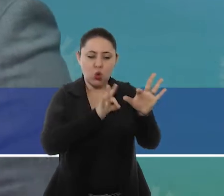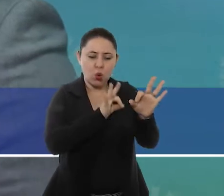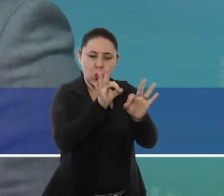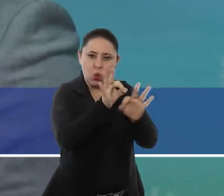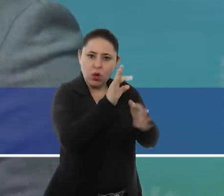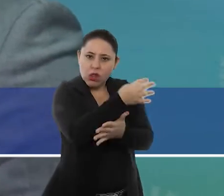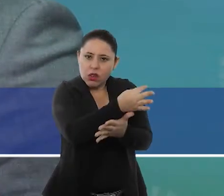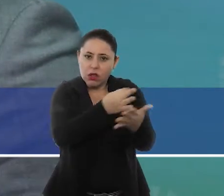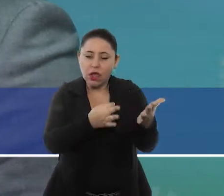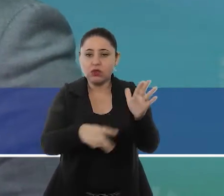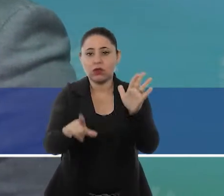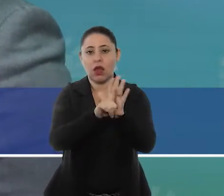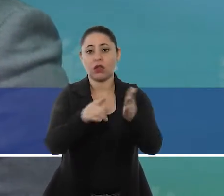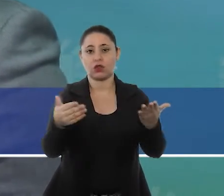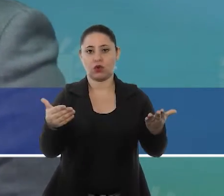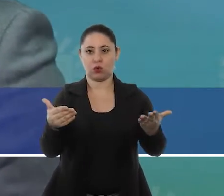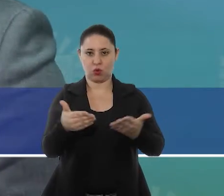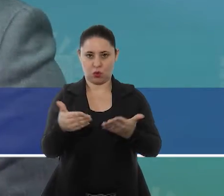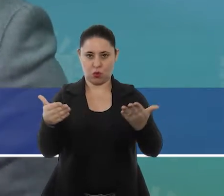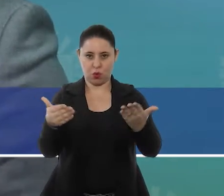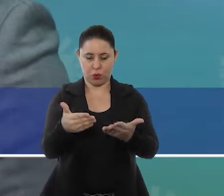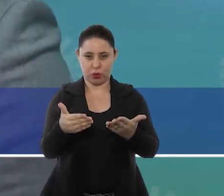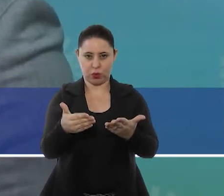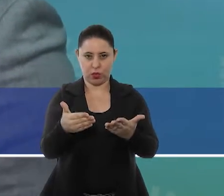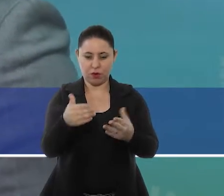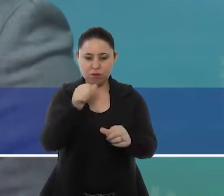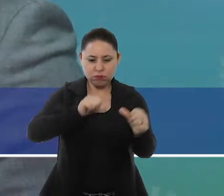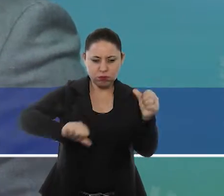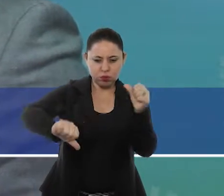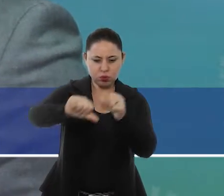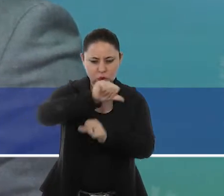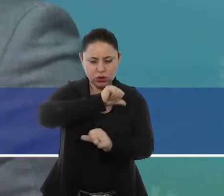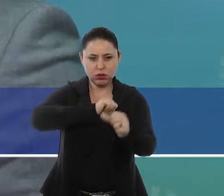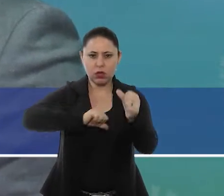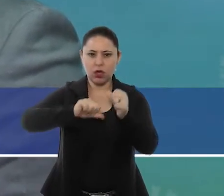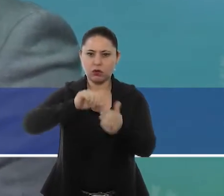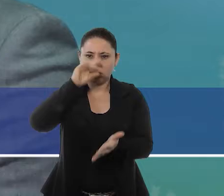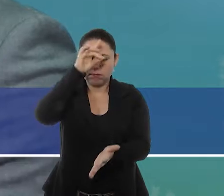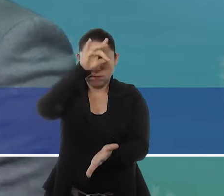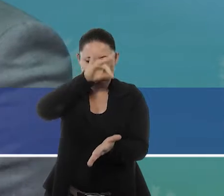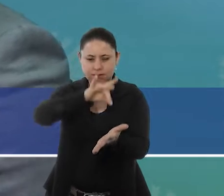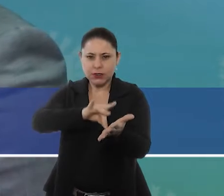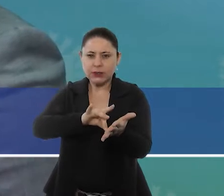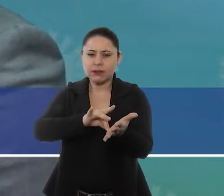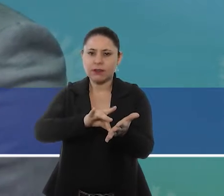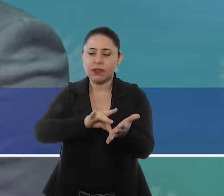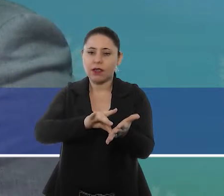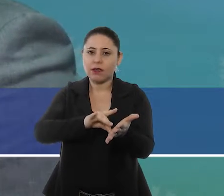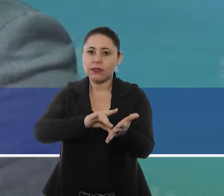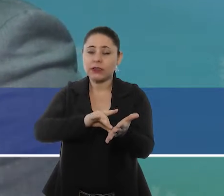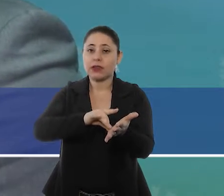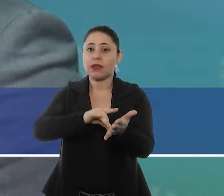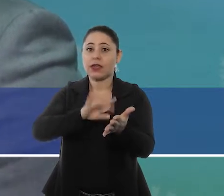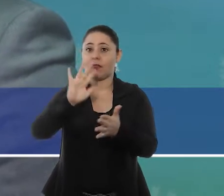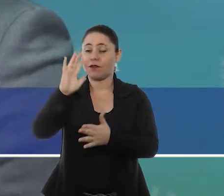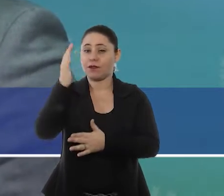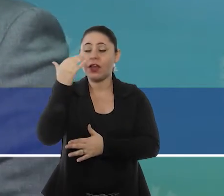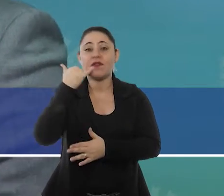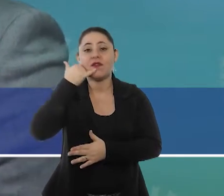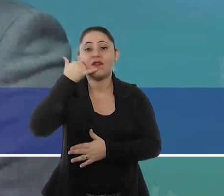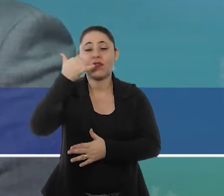um melhoramento no texto da lei vigente, tornando ela mais eficaz no combate aos